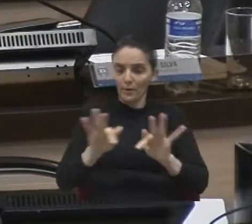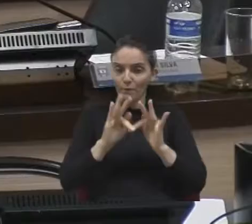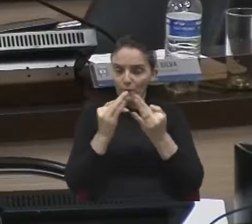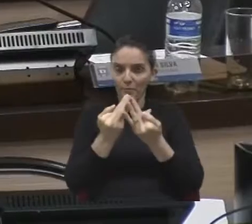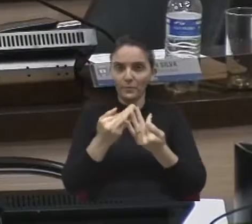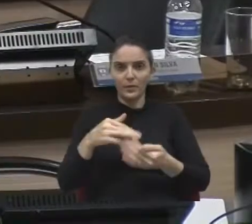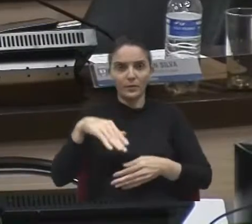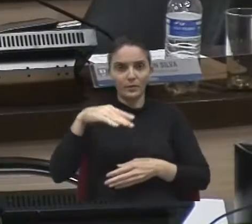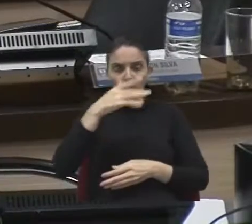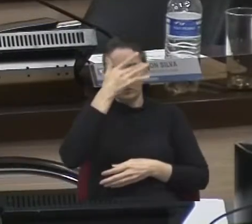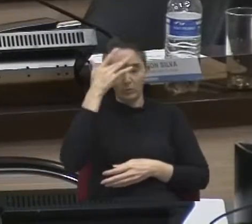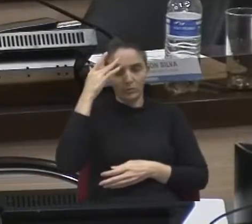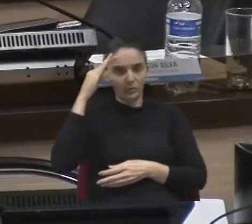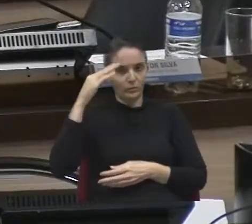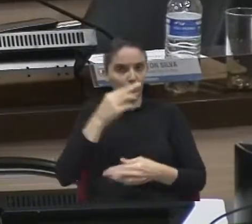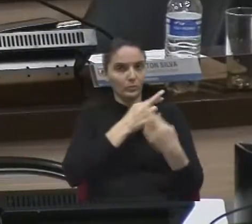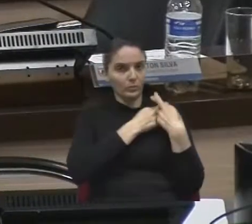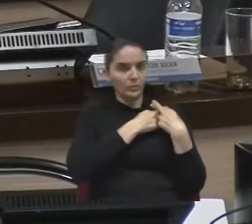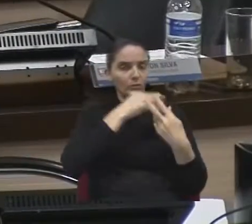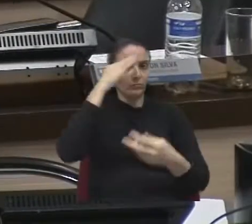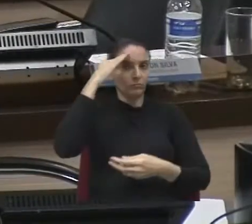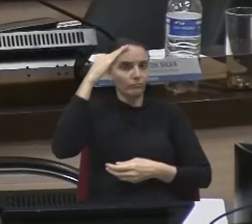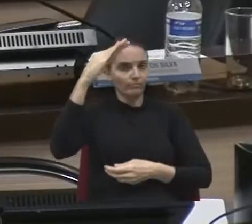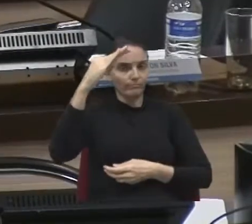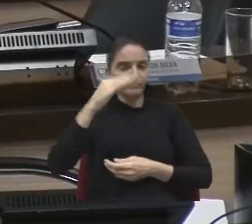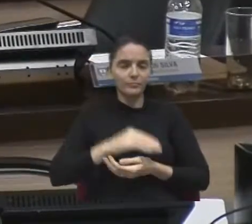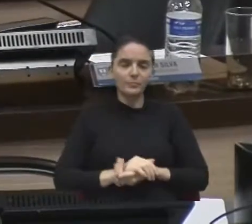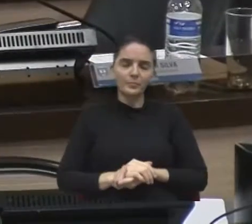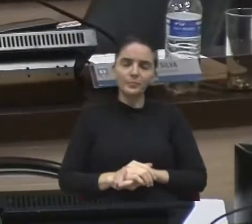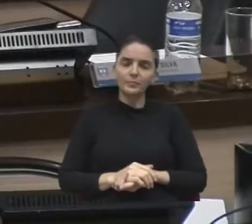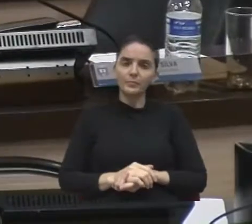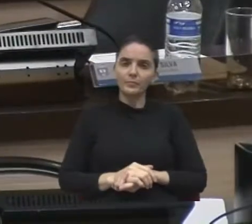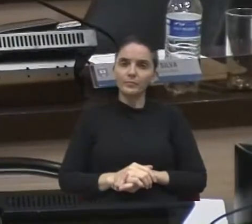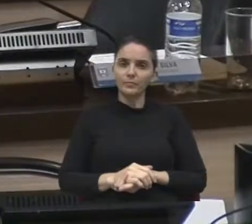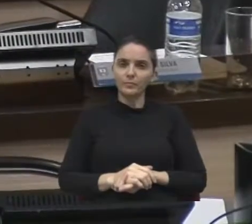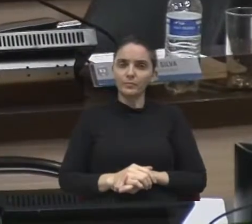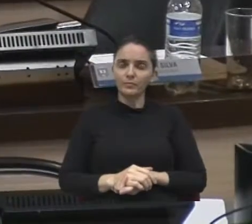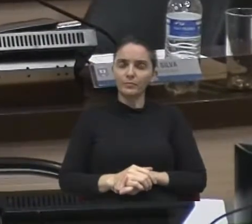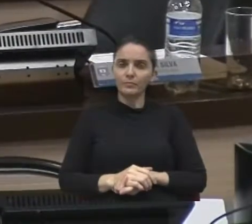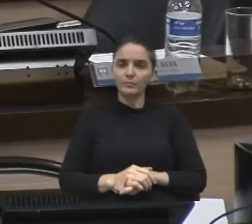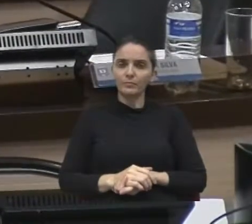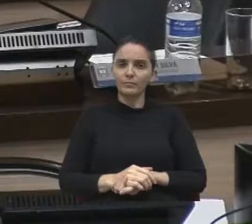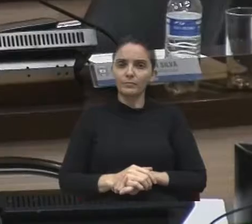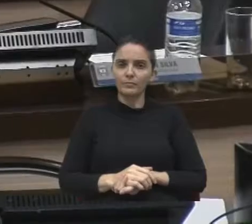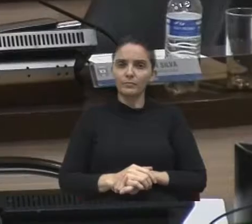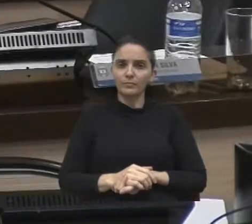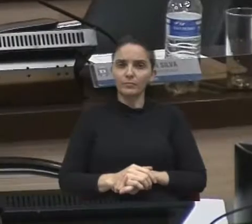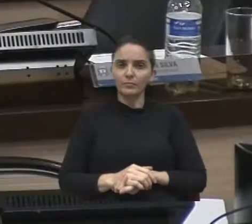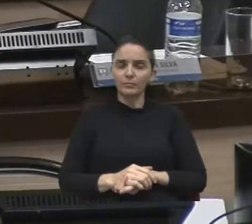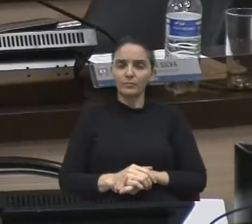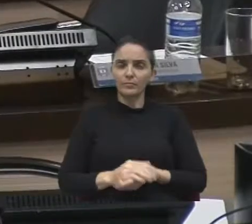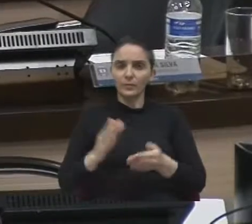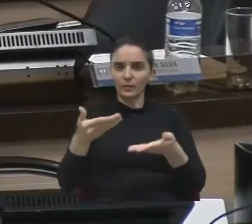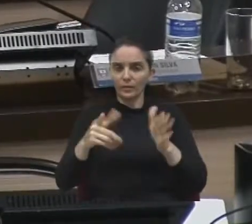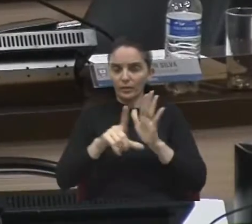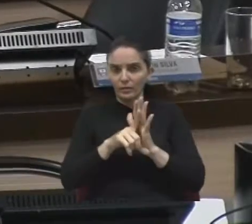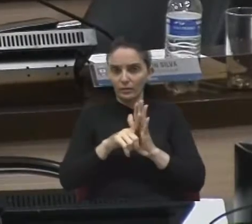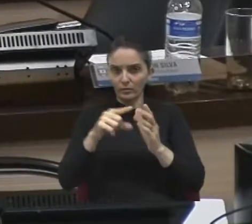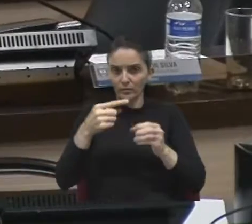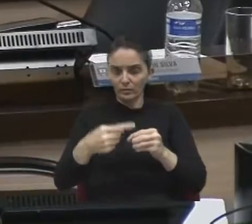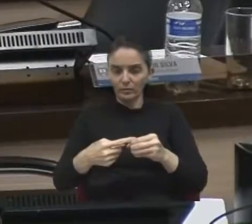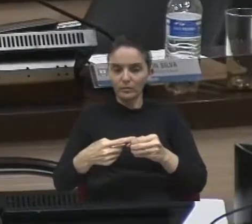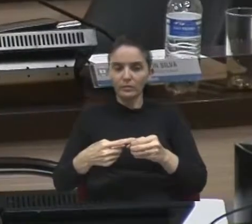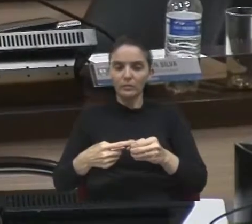e militares. Além de tudo o anteriormente exposto, cito que a Lei Municipal